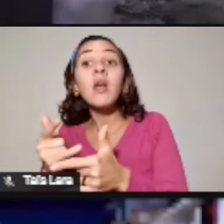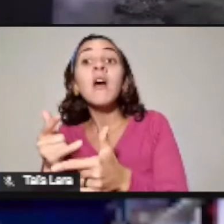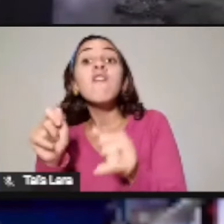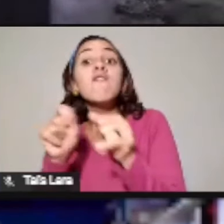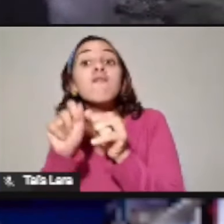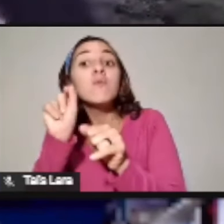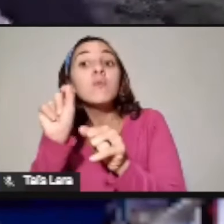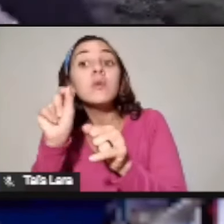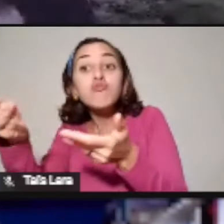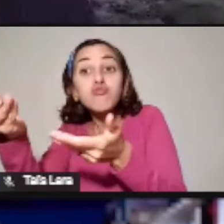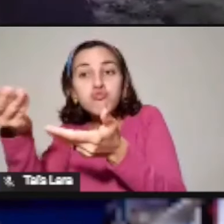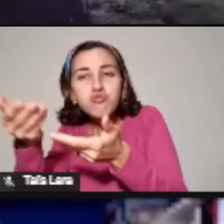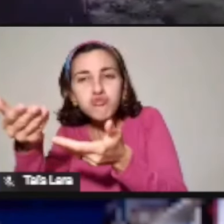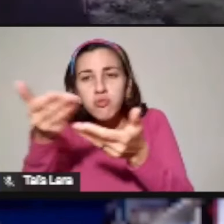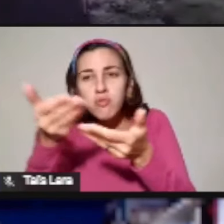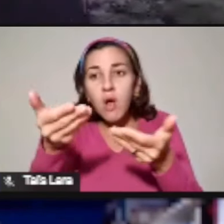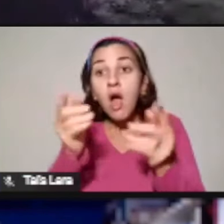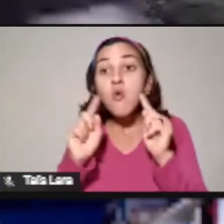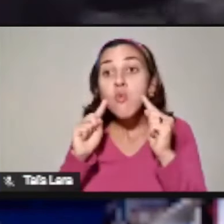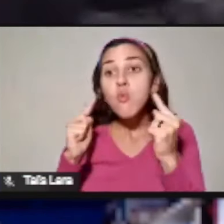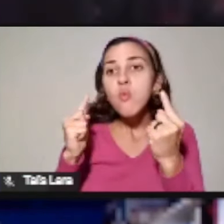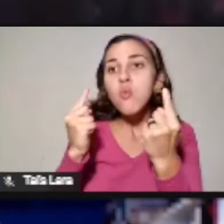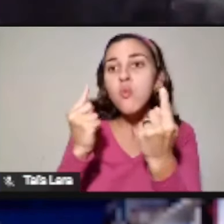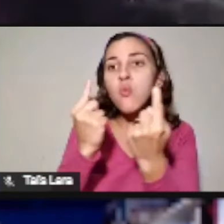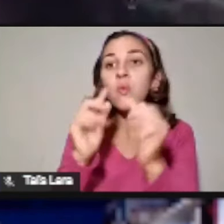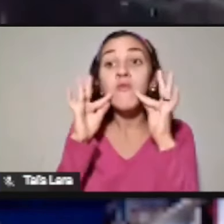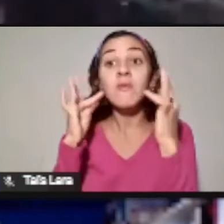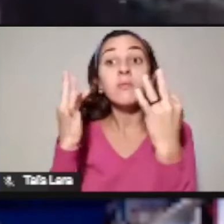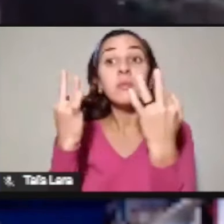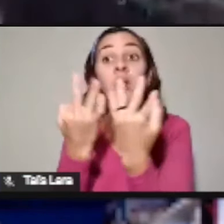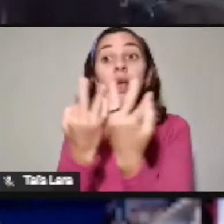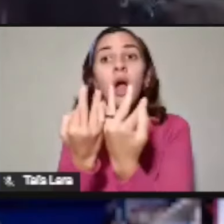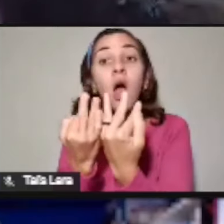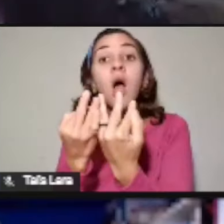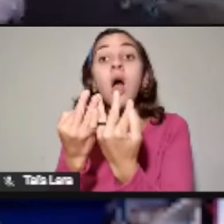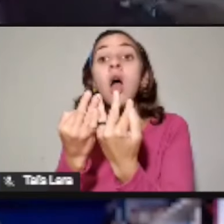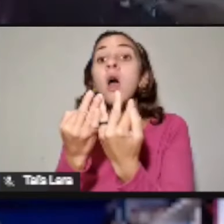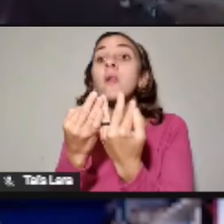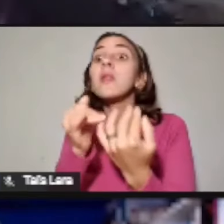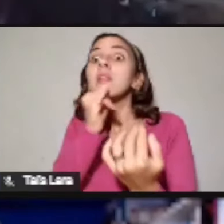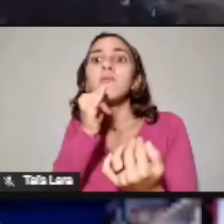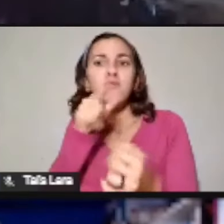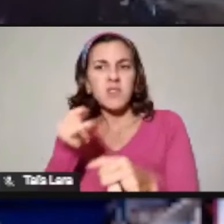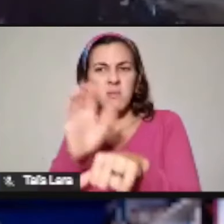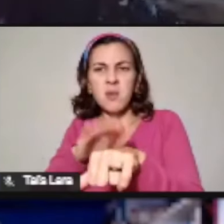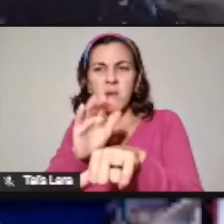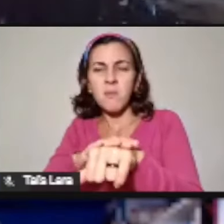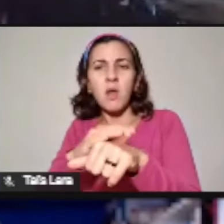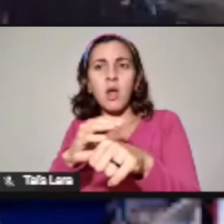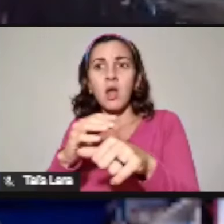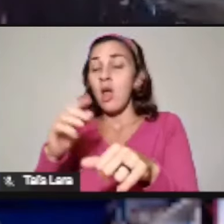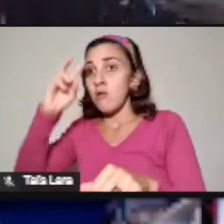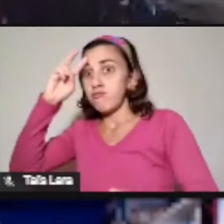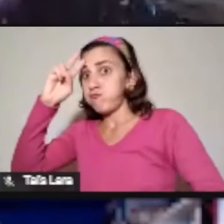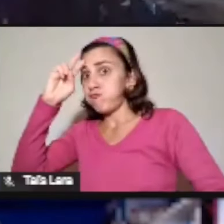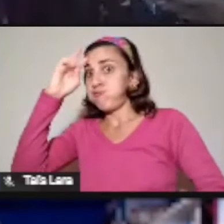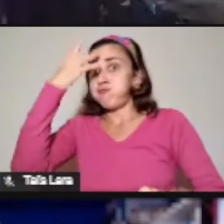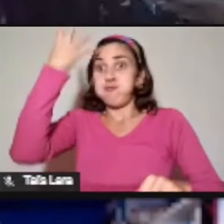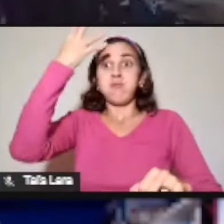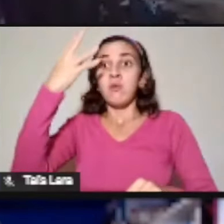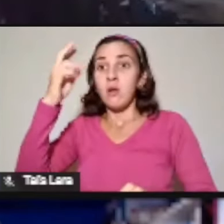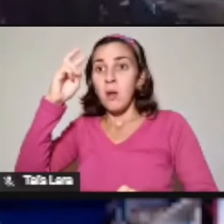juntos, tá? Porque não vai adiantar, de repente, do nada, você chega lá, fulano, você não fez tarefa, Fafá falou